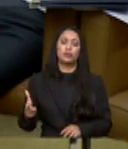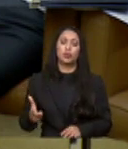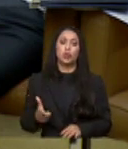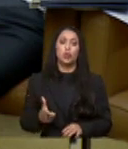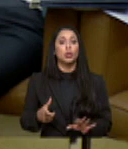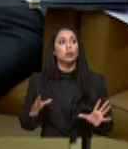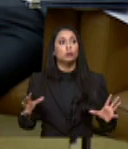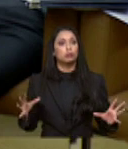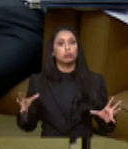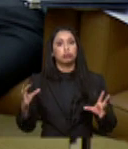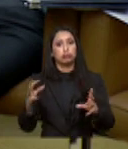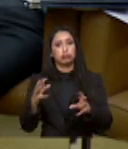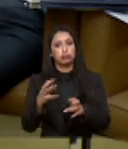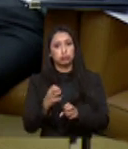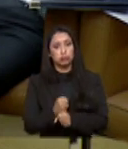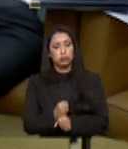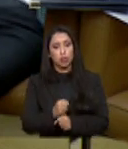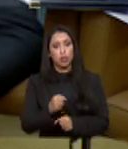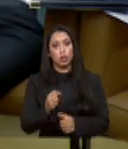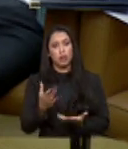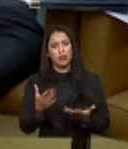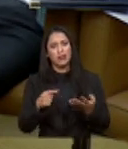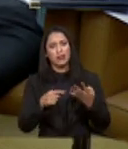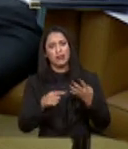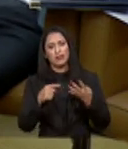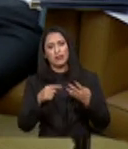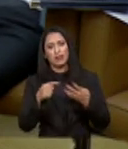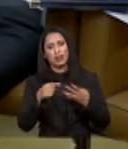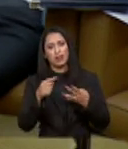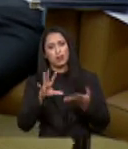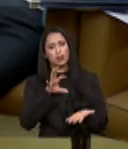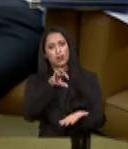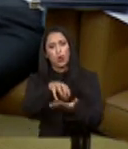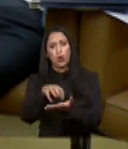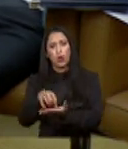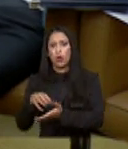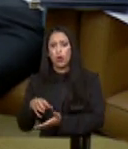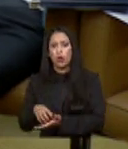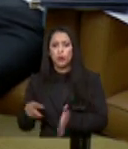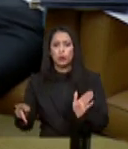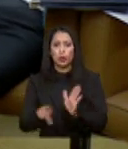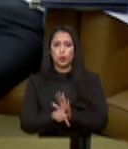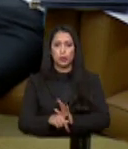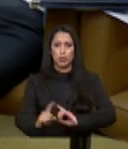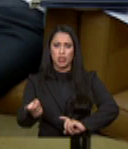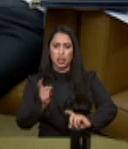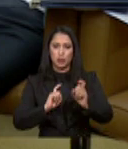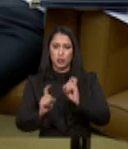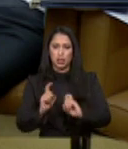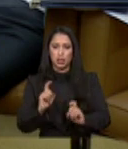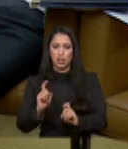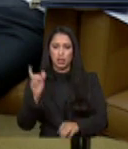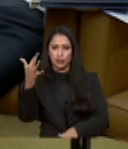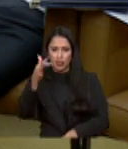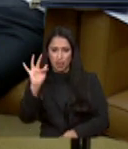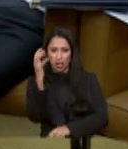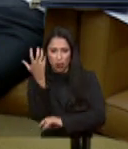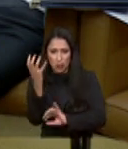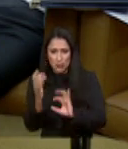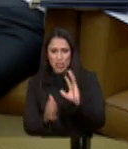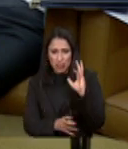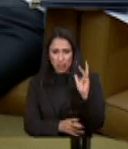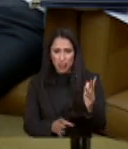todo esse arcabouço. Nós podemos citar o CONAMA, nós podemos citar outros órgãos ambientais da administração federal, que, como sabemos,